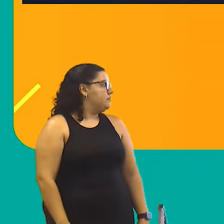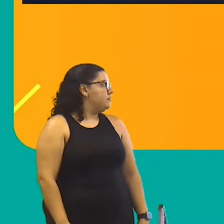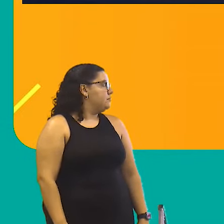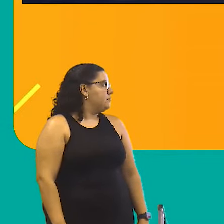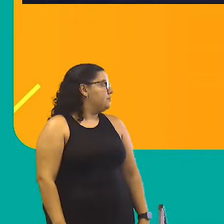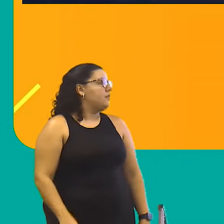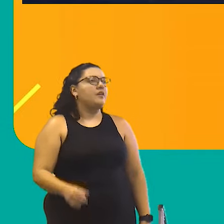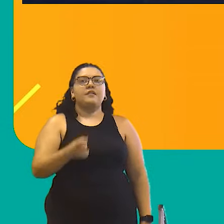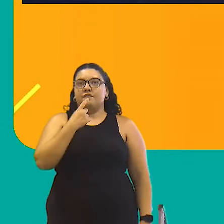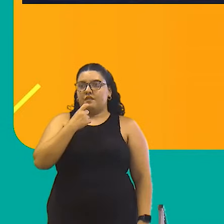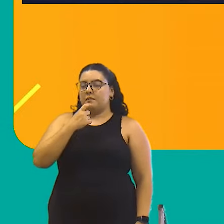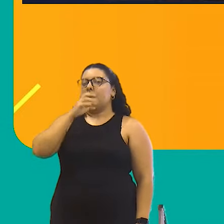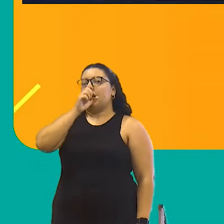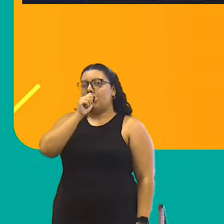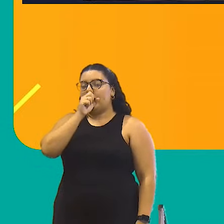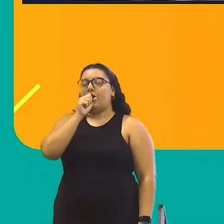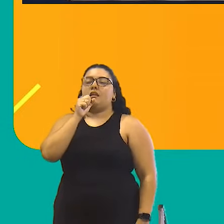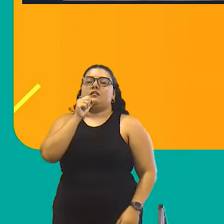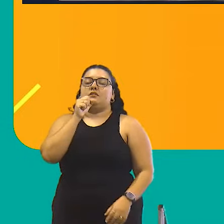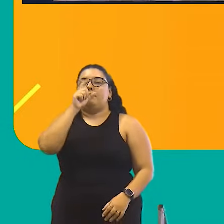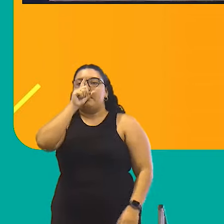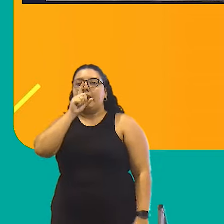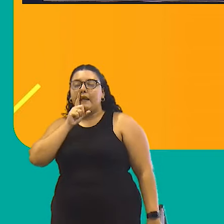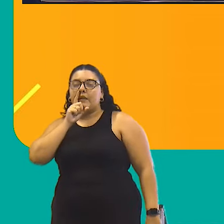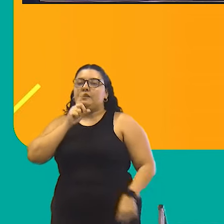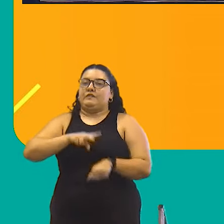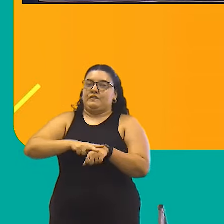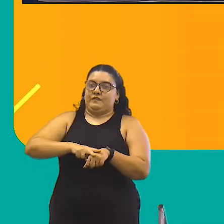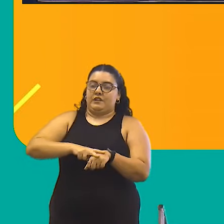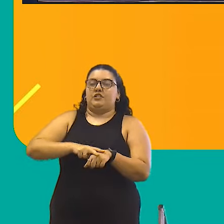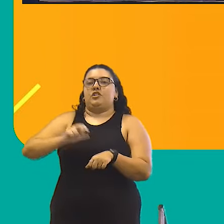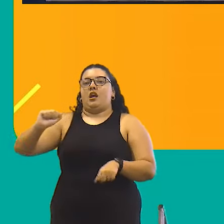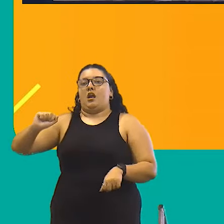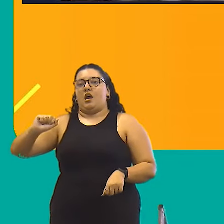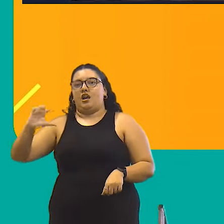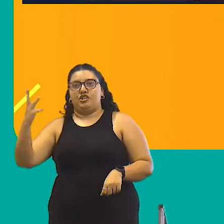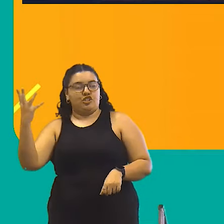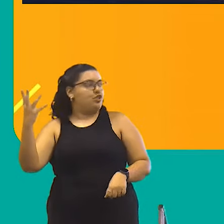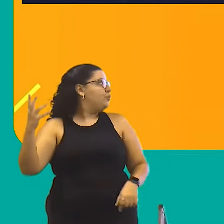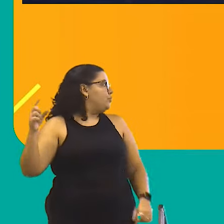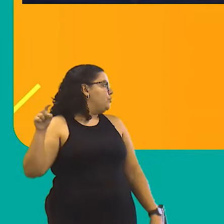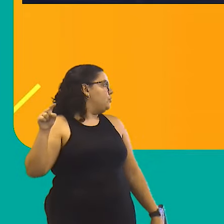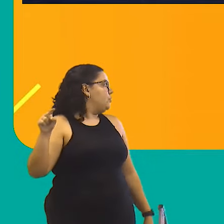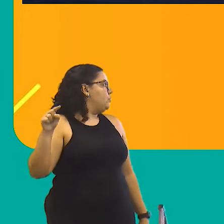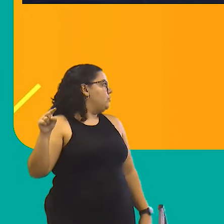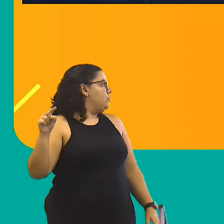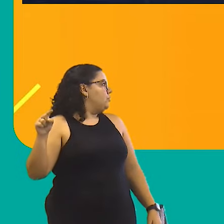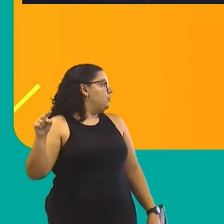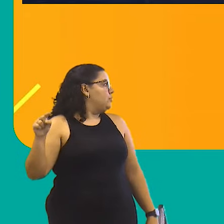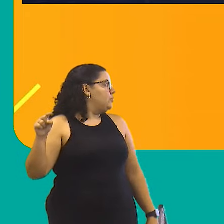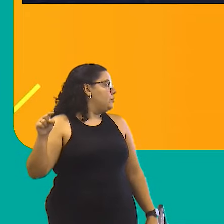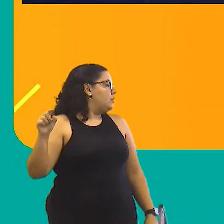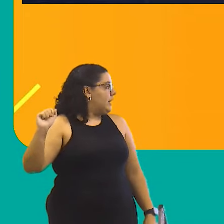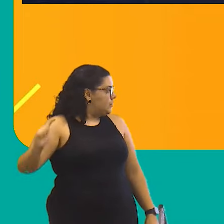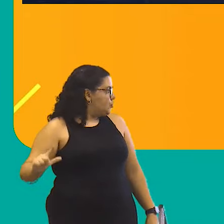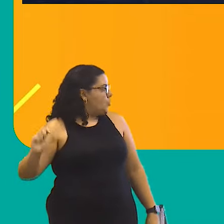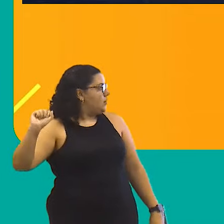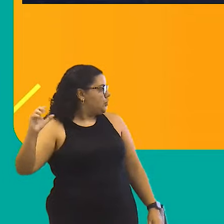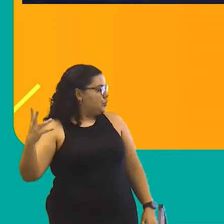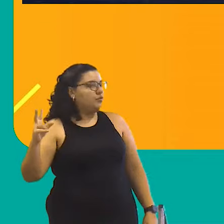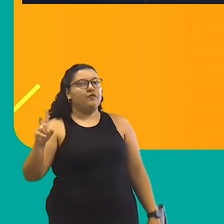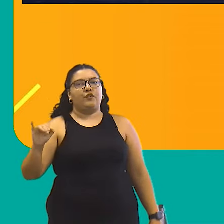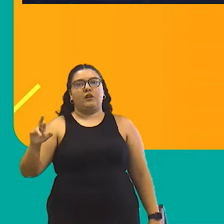Vermelho, laranja, amarelo, verde, azul, anil, violeta. O que está acontecendo à medida que eu vou olhando essas cores do